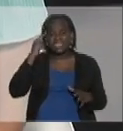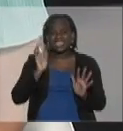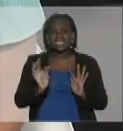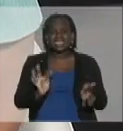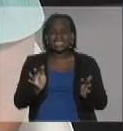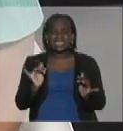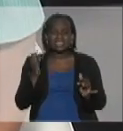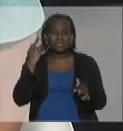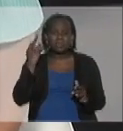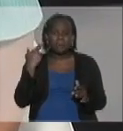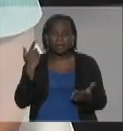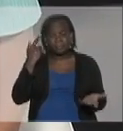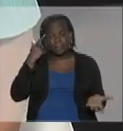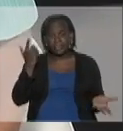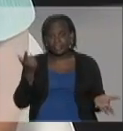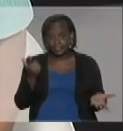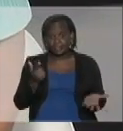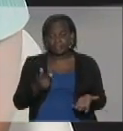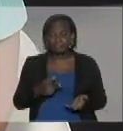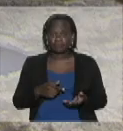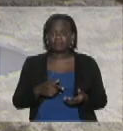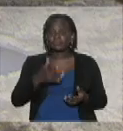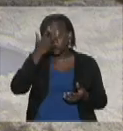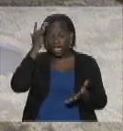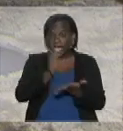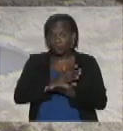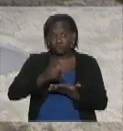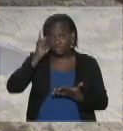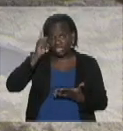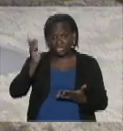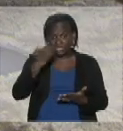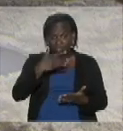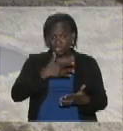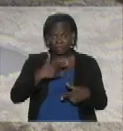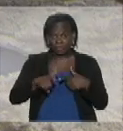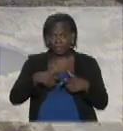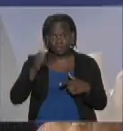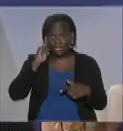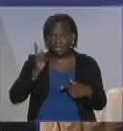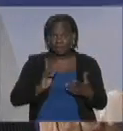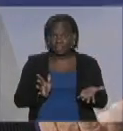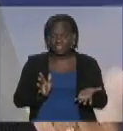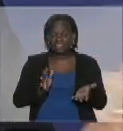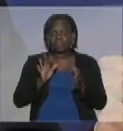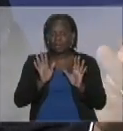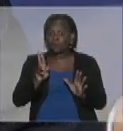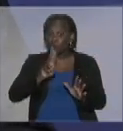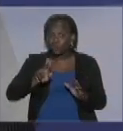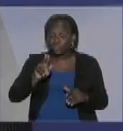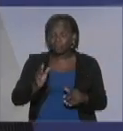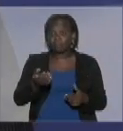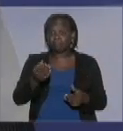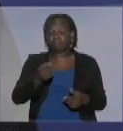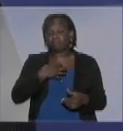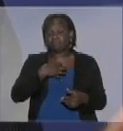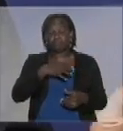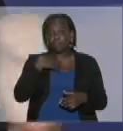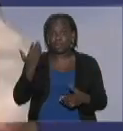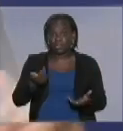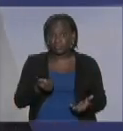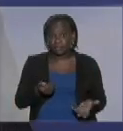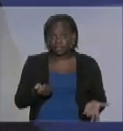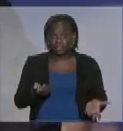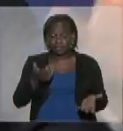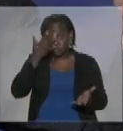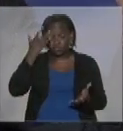coisa tão simples pode causar. Às vezes as pessoas não sabem que tem esse problema. Né? Então, o uso pode ser fatal. As